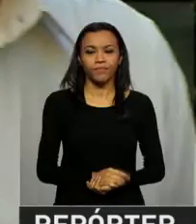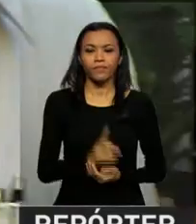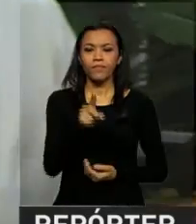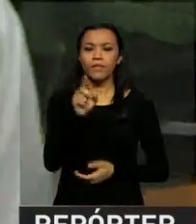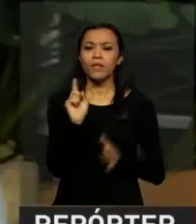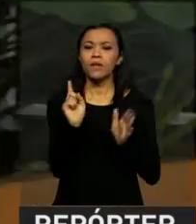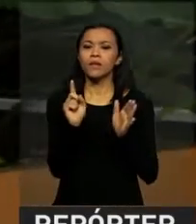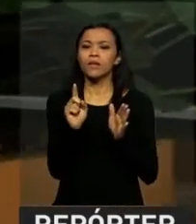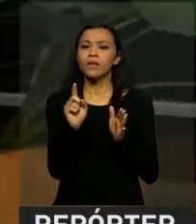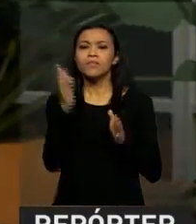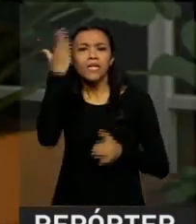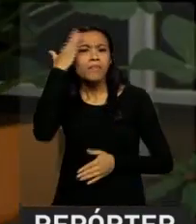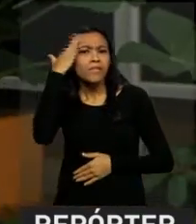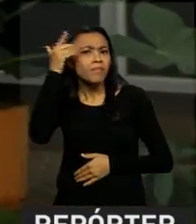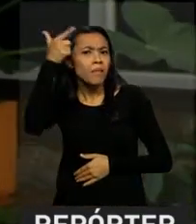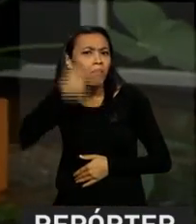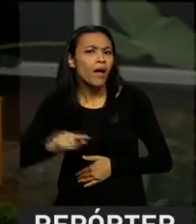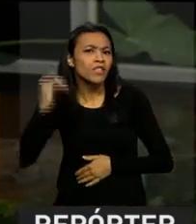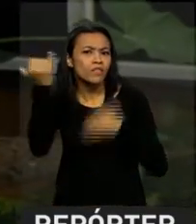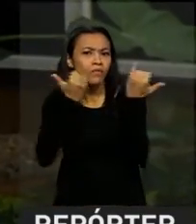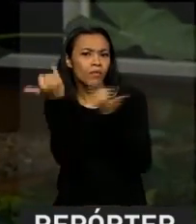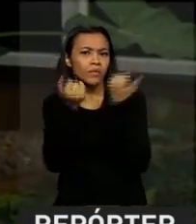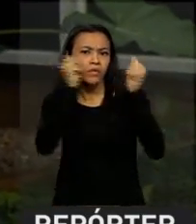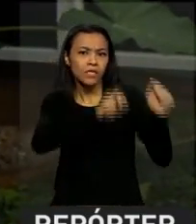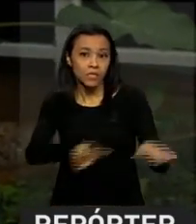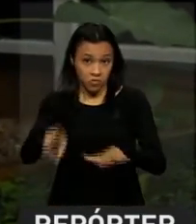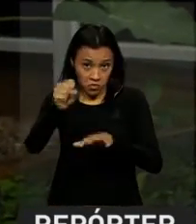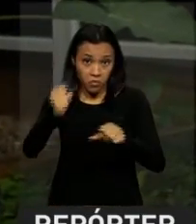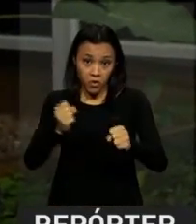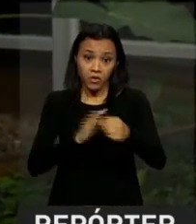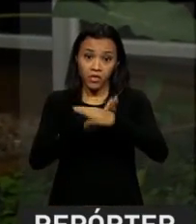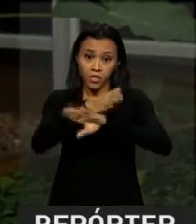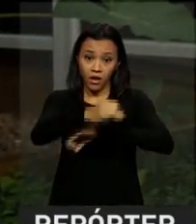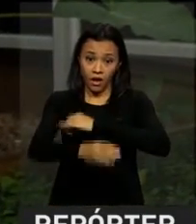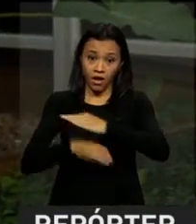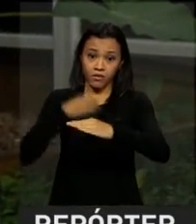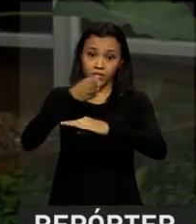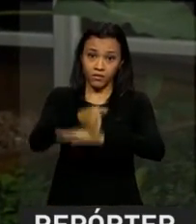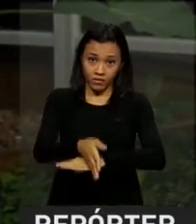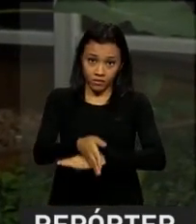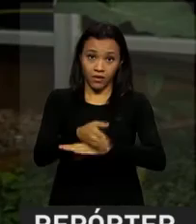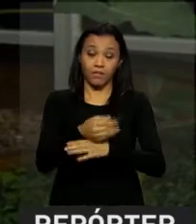saber mais sobre a Semana dos Alimentos Orgânicos, acesse